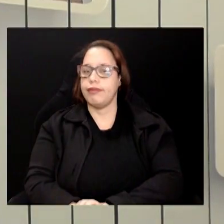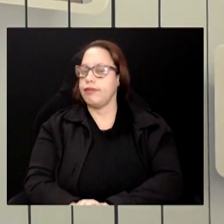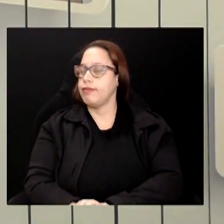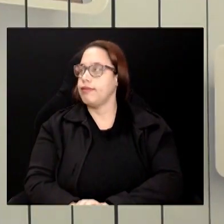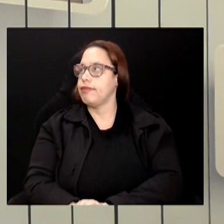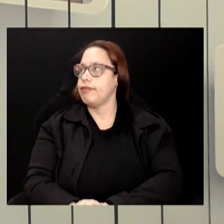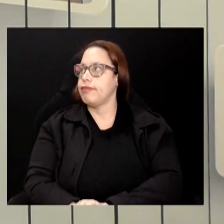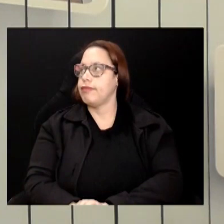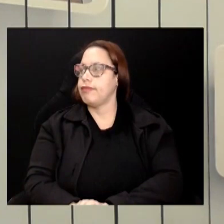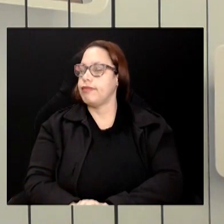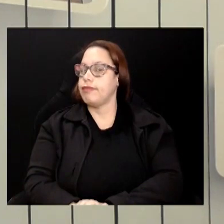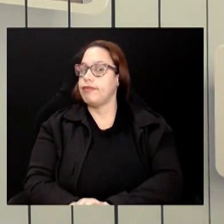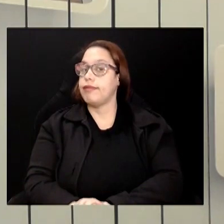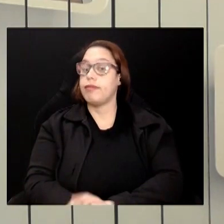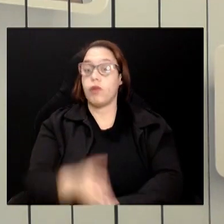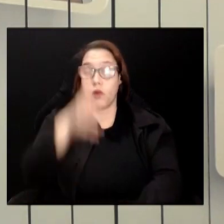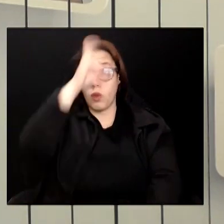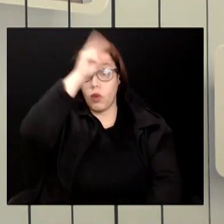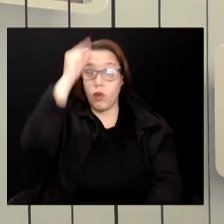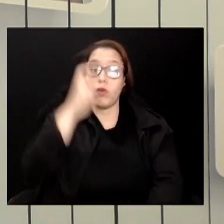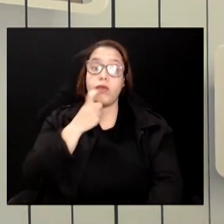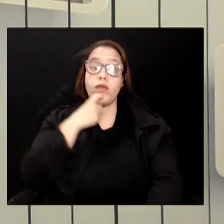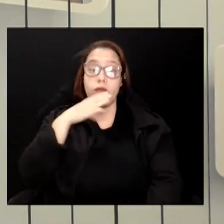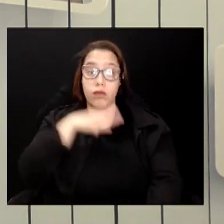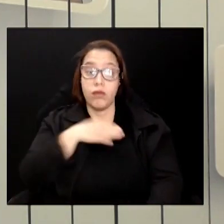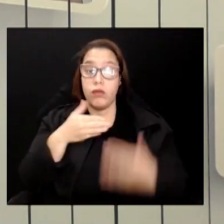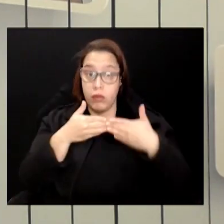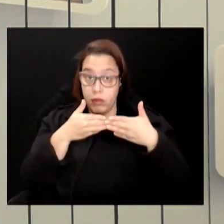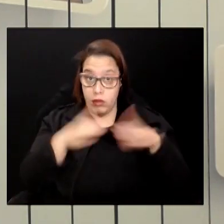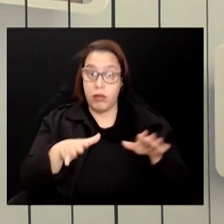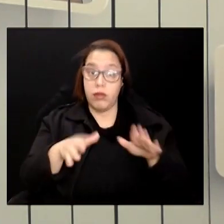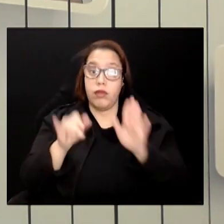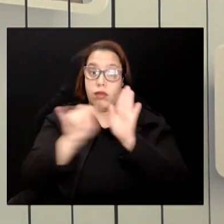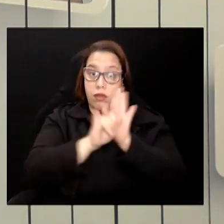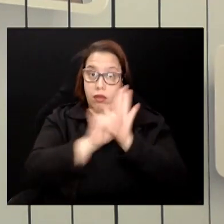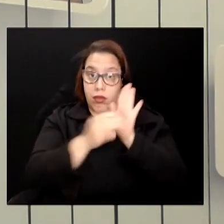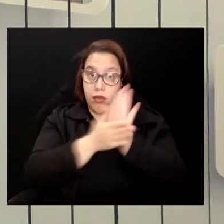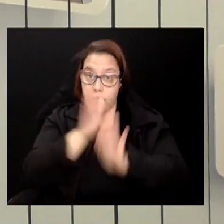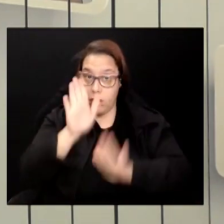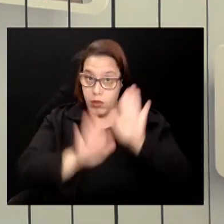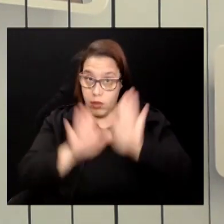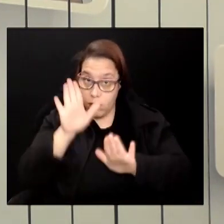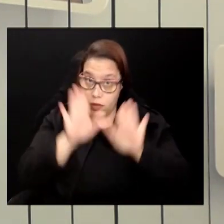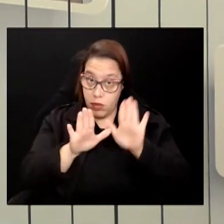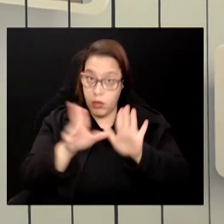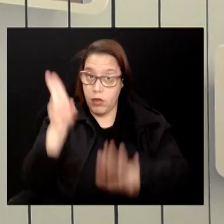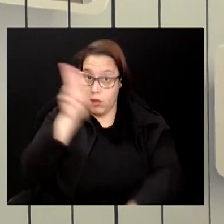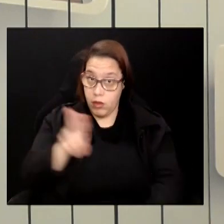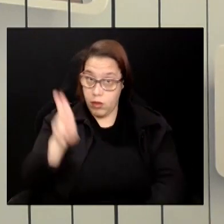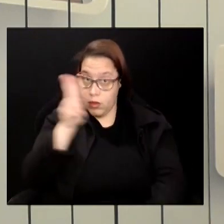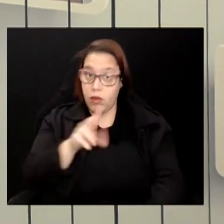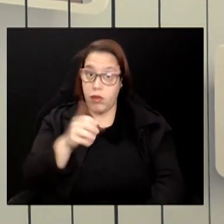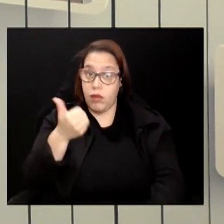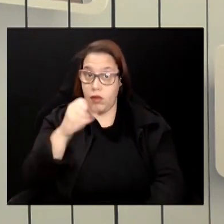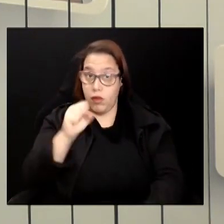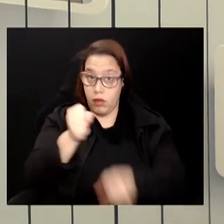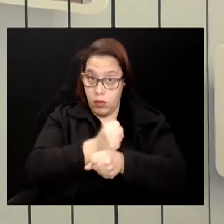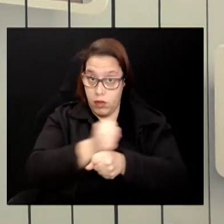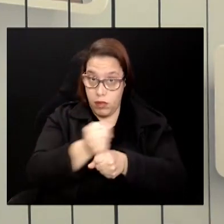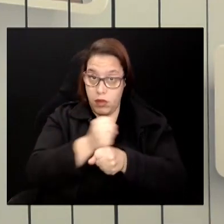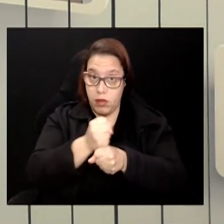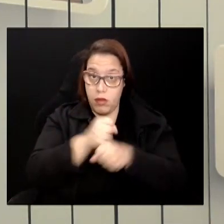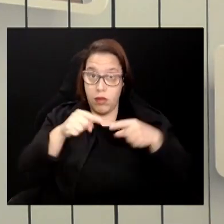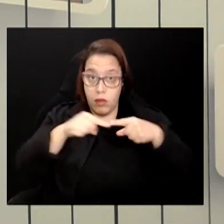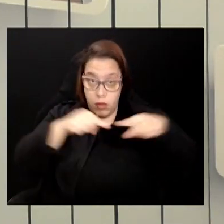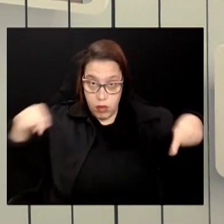A Prefeitura de Campinas abriu licitação para a concessão de uso por 10 anos do espaço